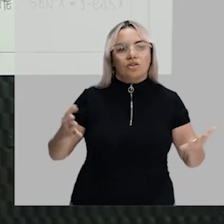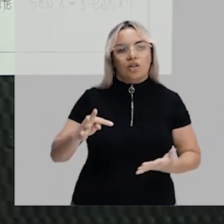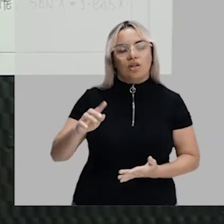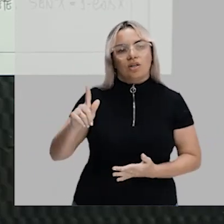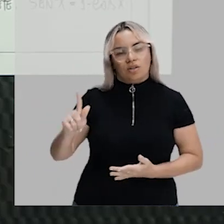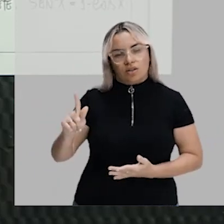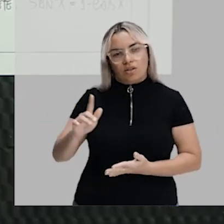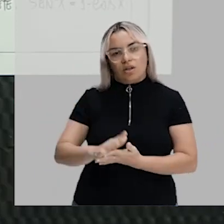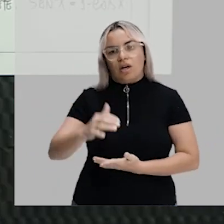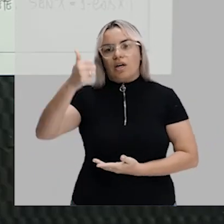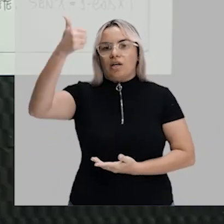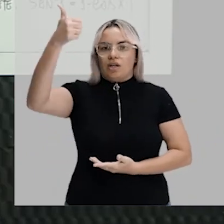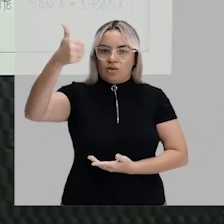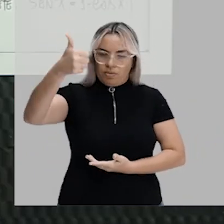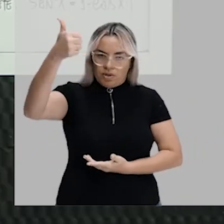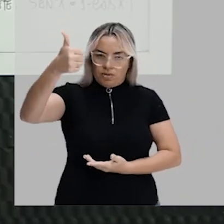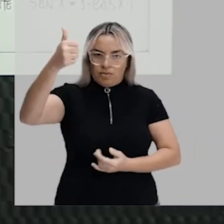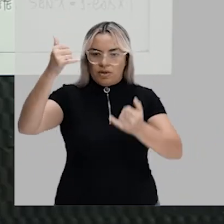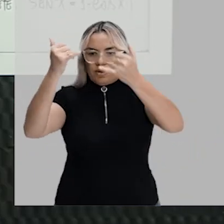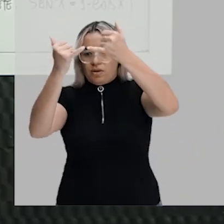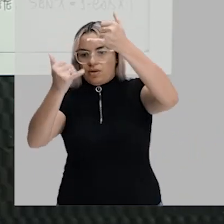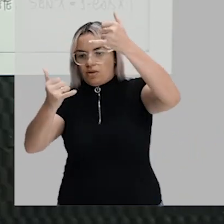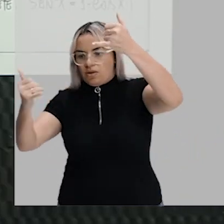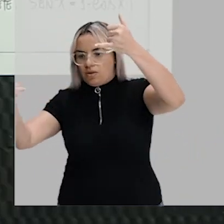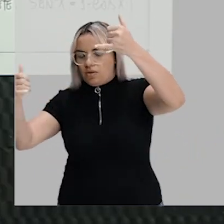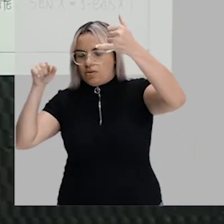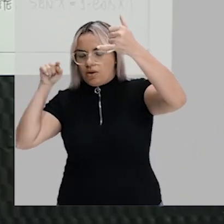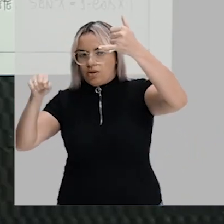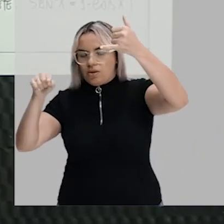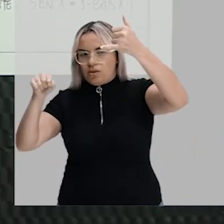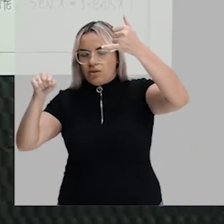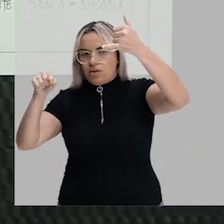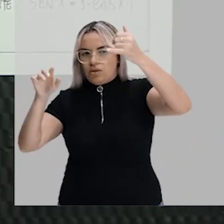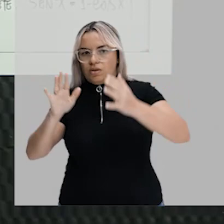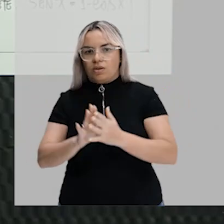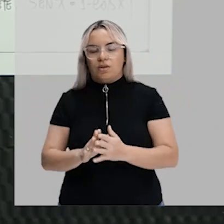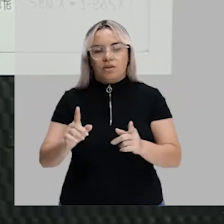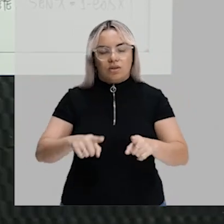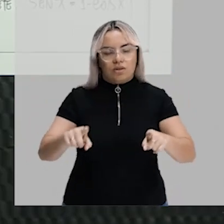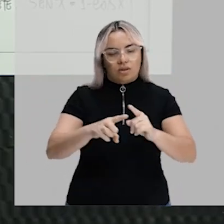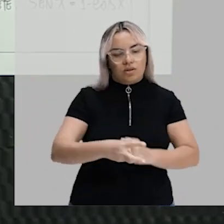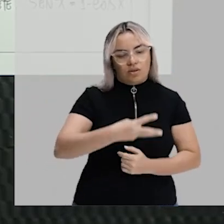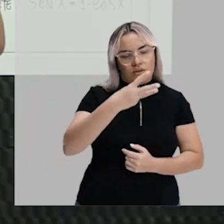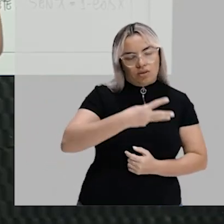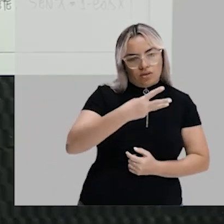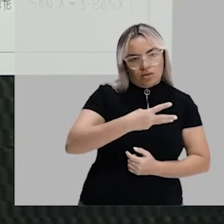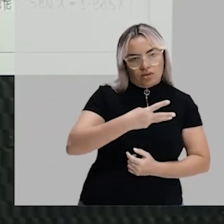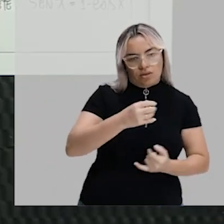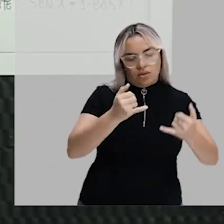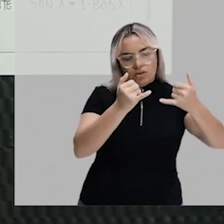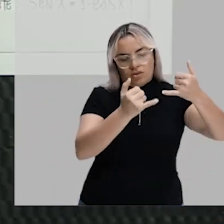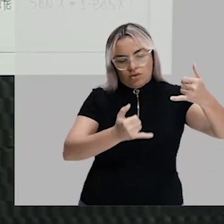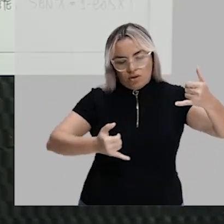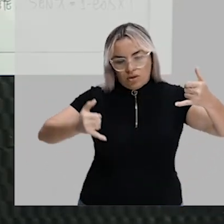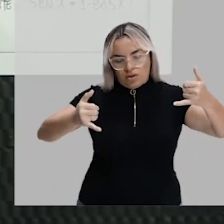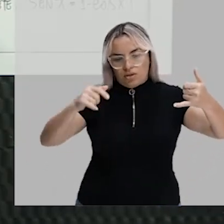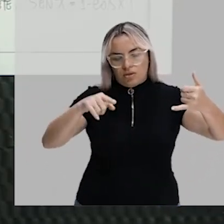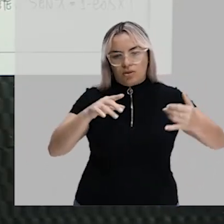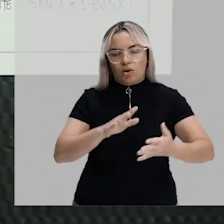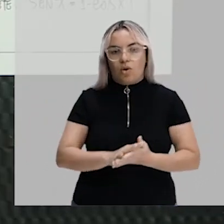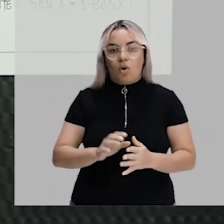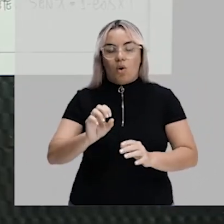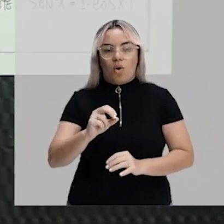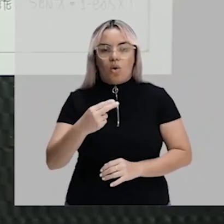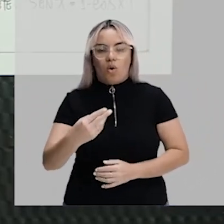quadrante certo ou que estão no no quarto e no segundo quadrante certinho então a gente viu essas